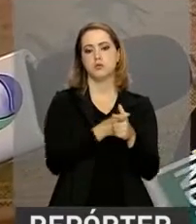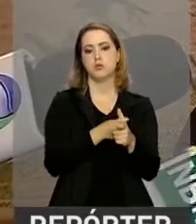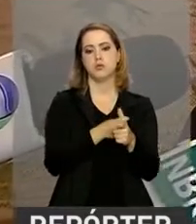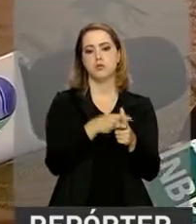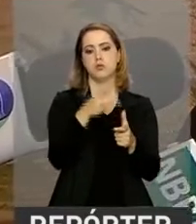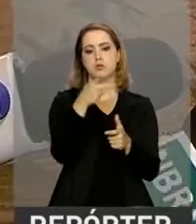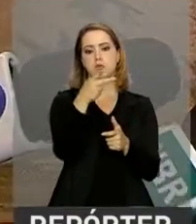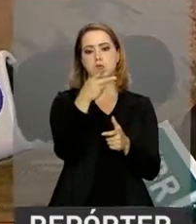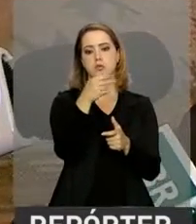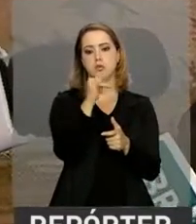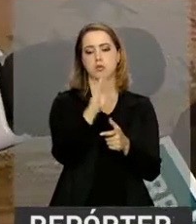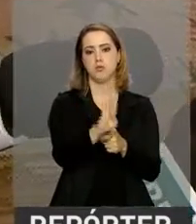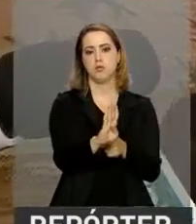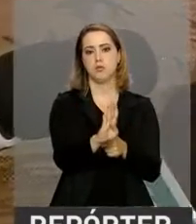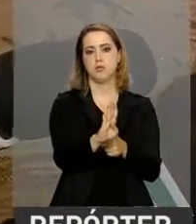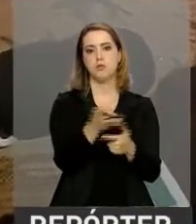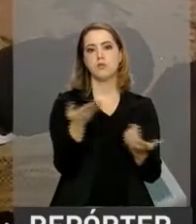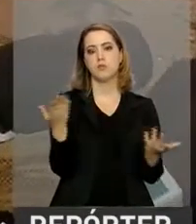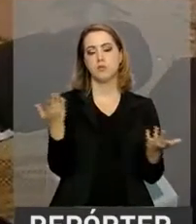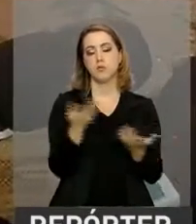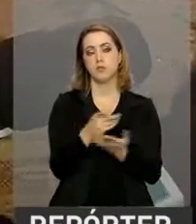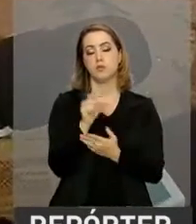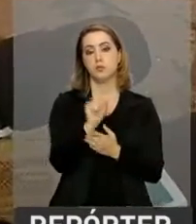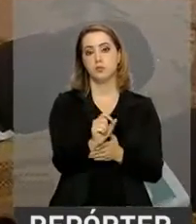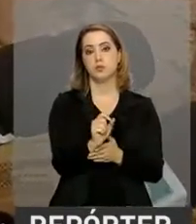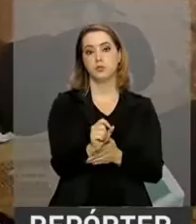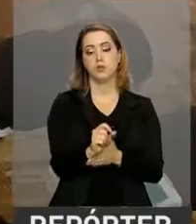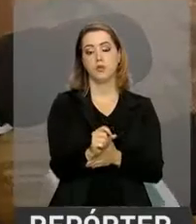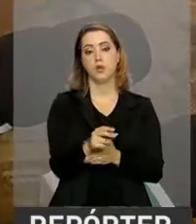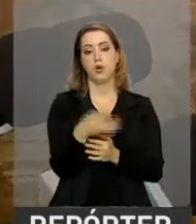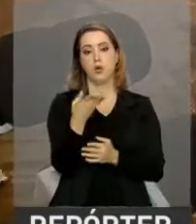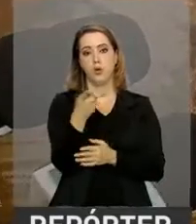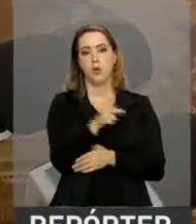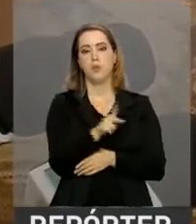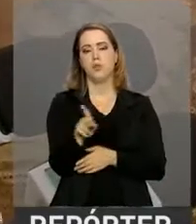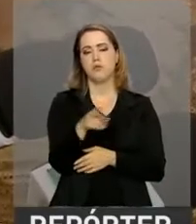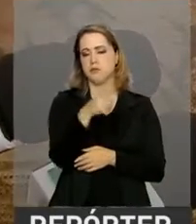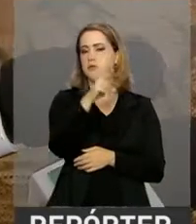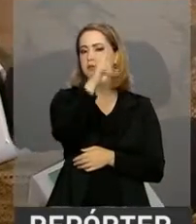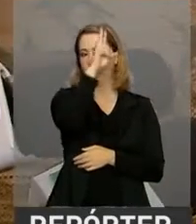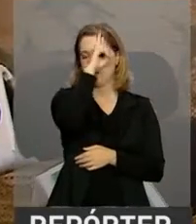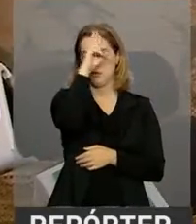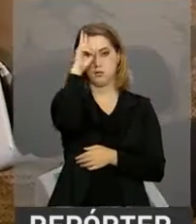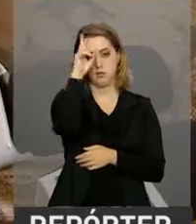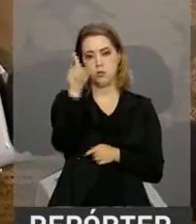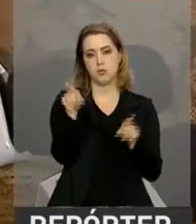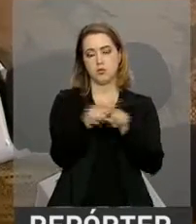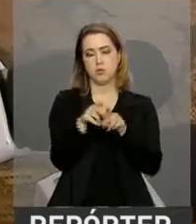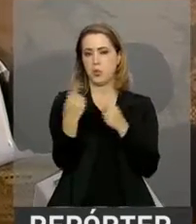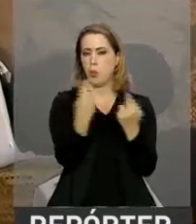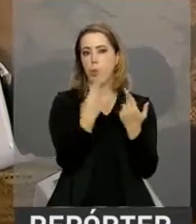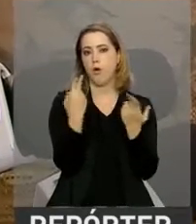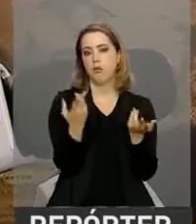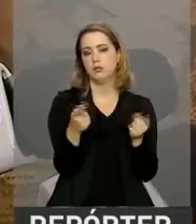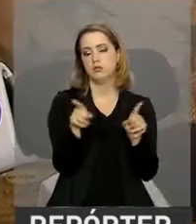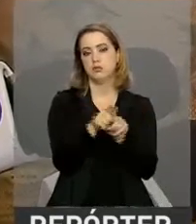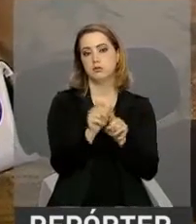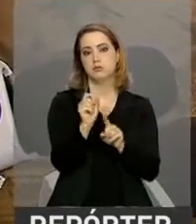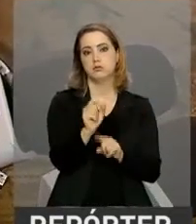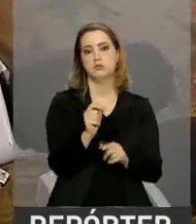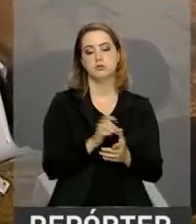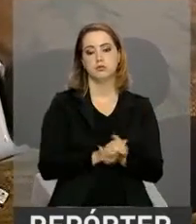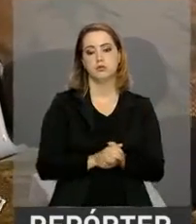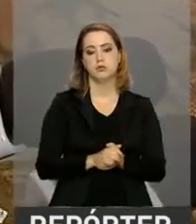do pib portanto nesse altíssimo a ocm de ser igualmente está mais ou menos por aí e o teste público não milhão